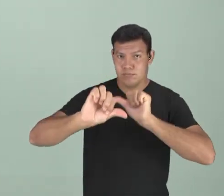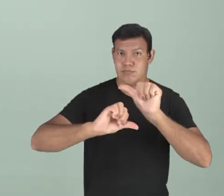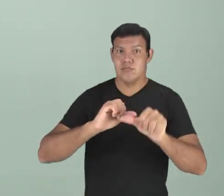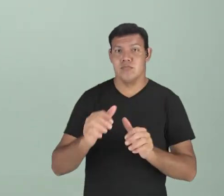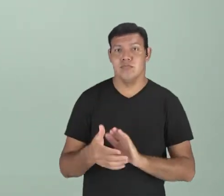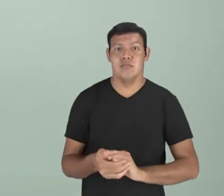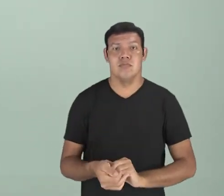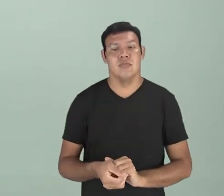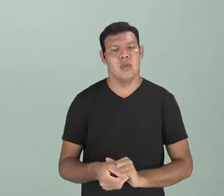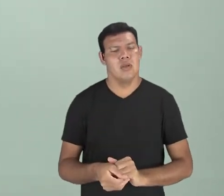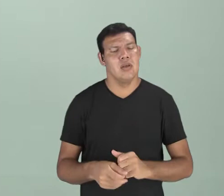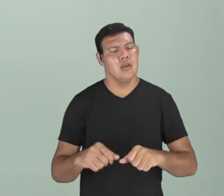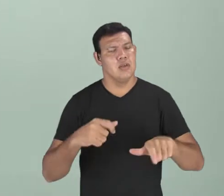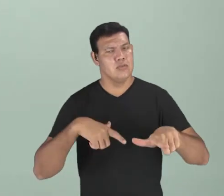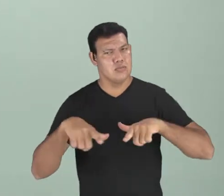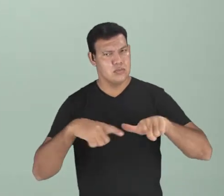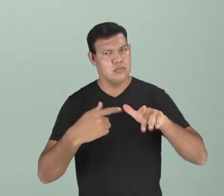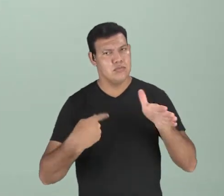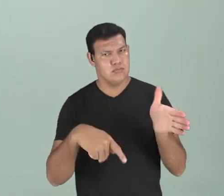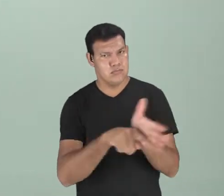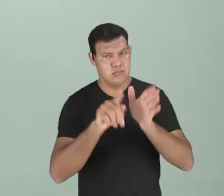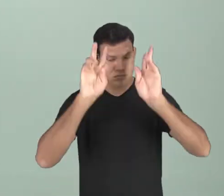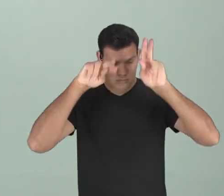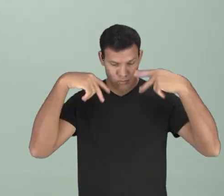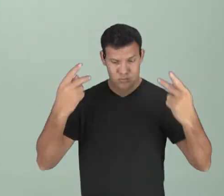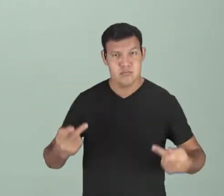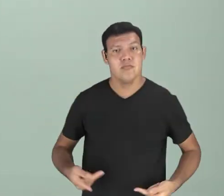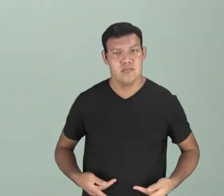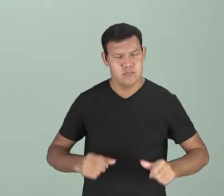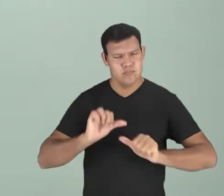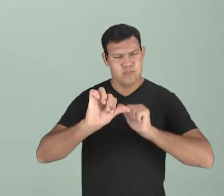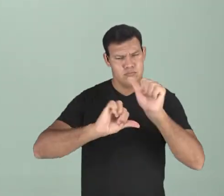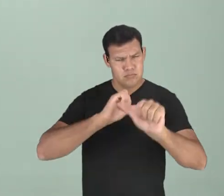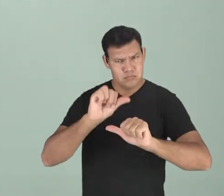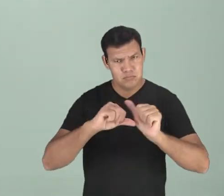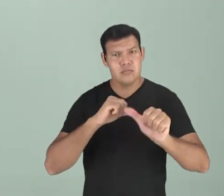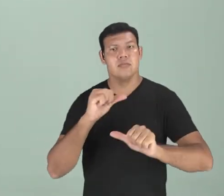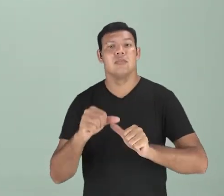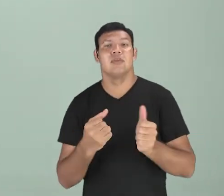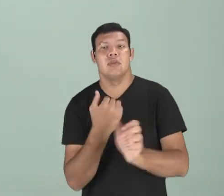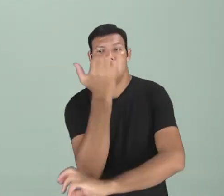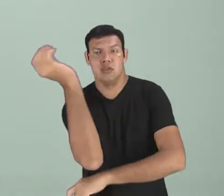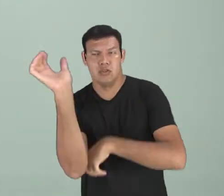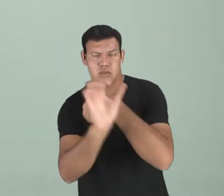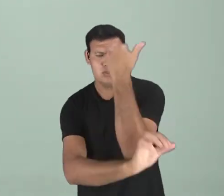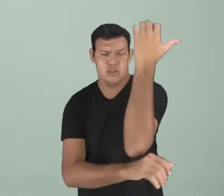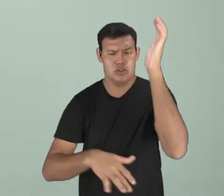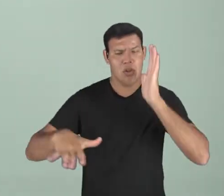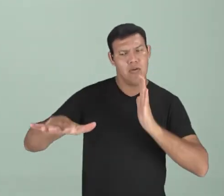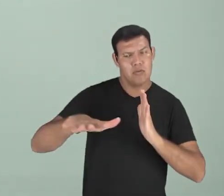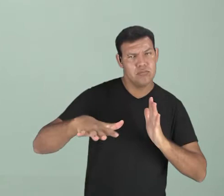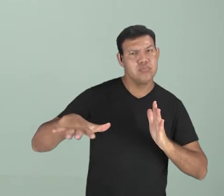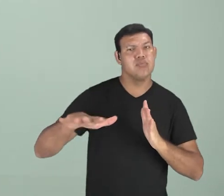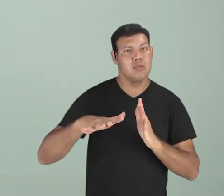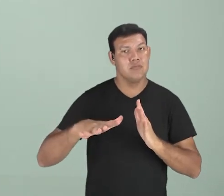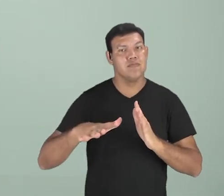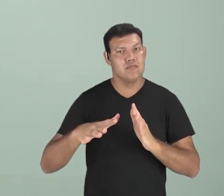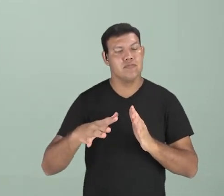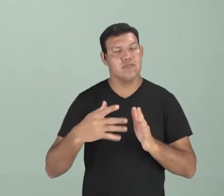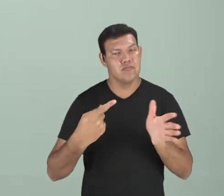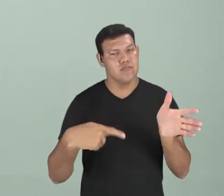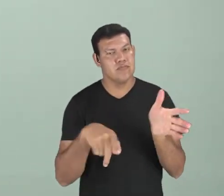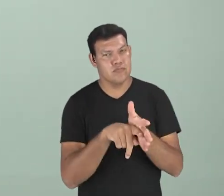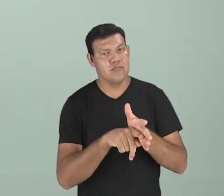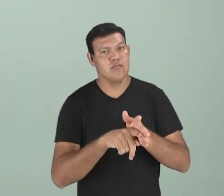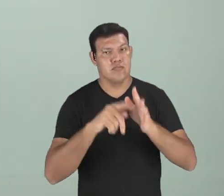do trabalho humano, certo? Então, toda a transformação na paisagem, no espaço, na natureza, ela é feita através do trabalho humano.